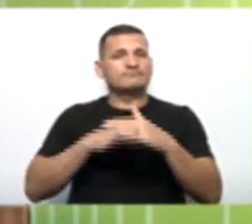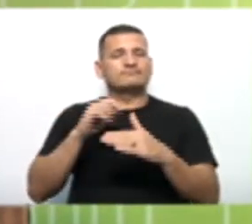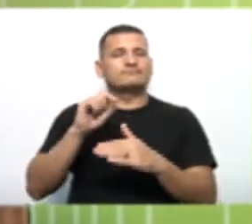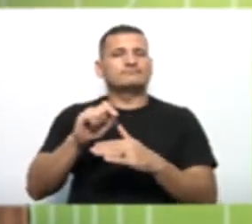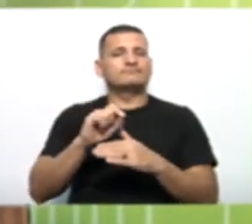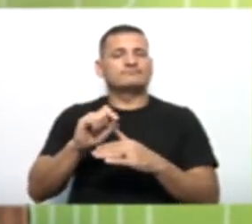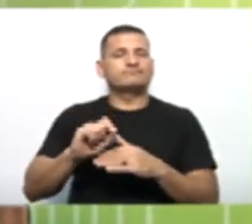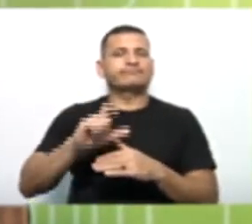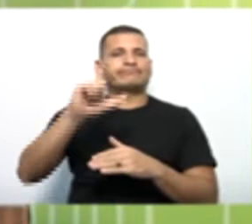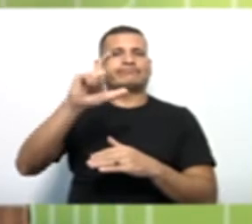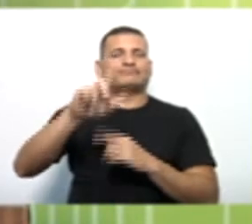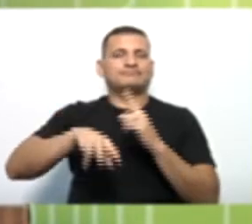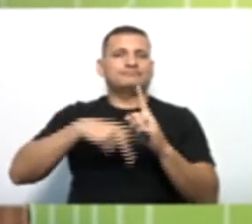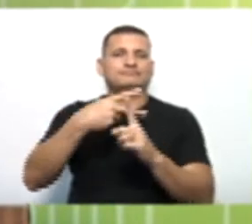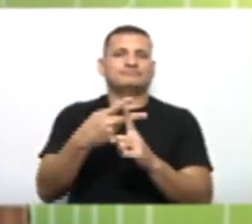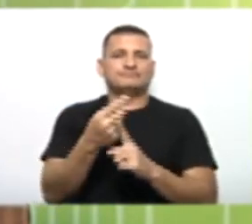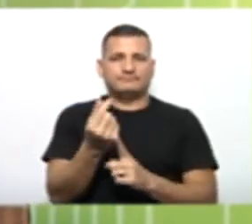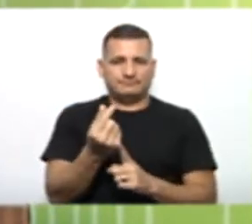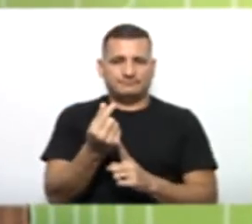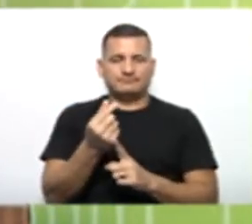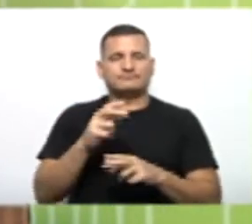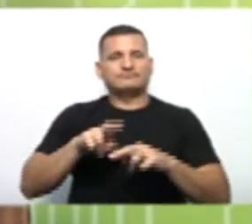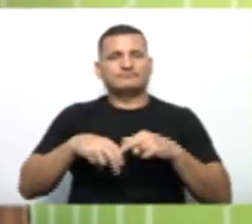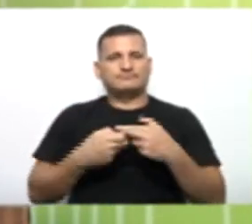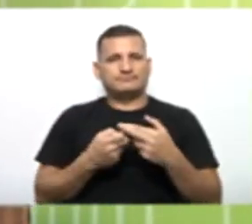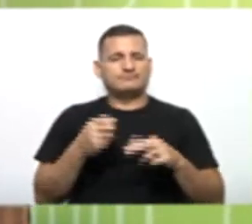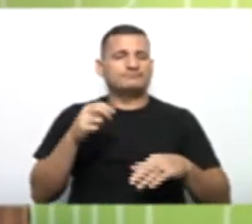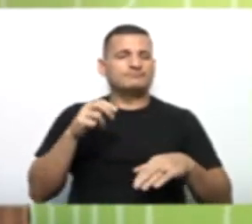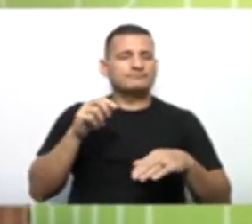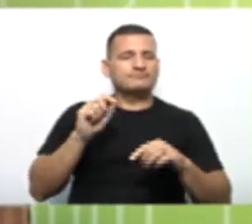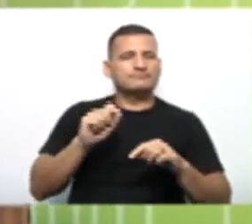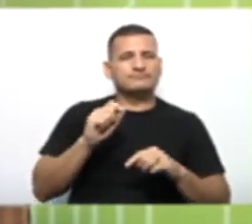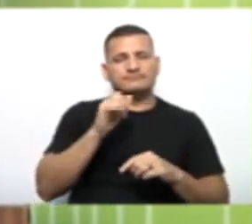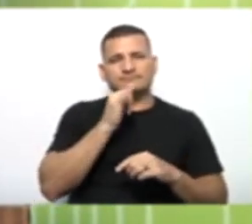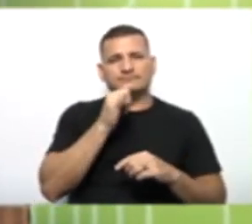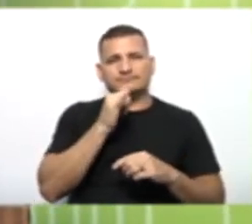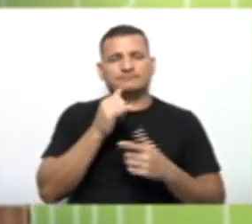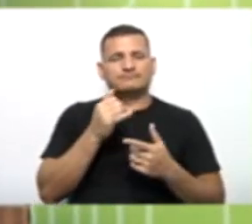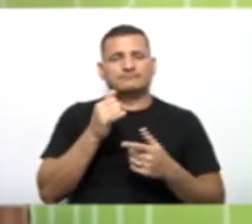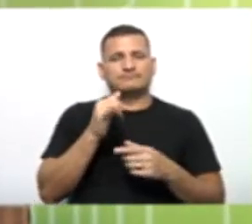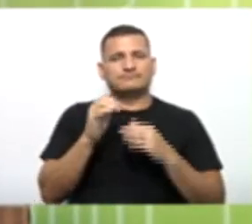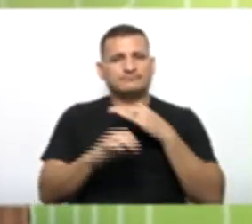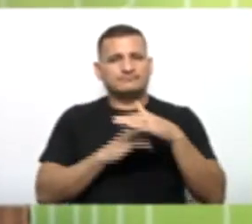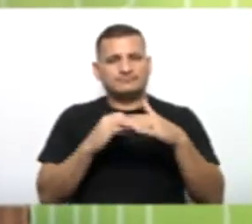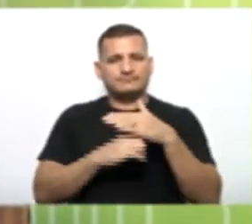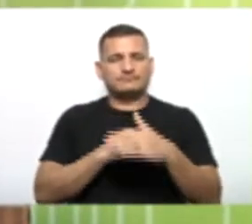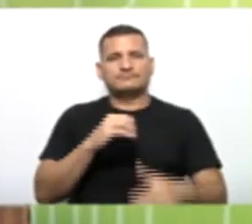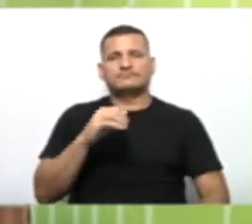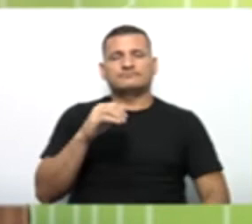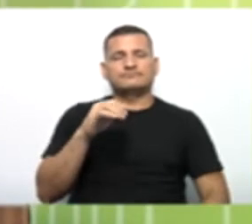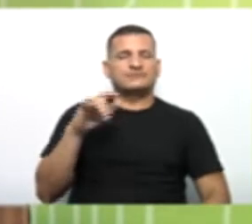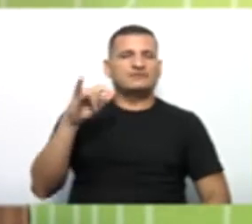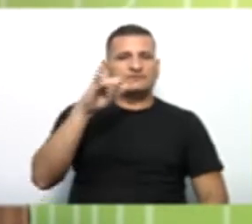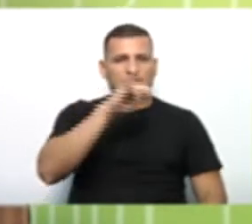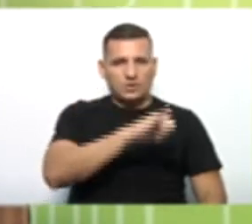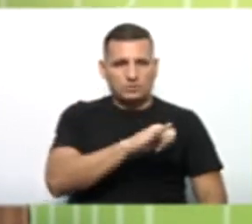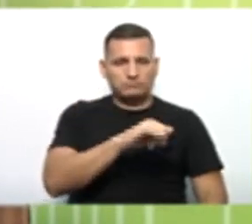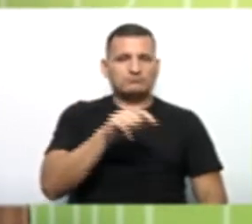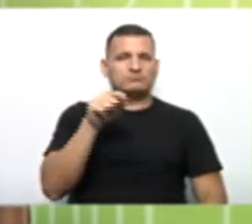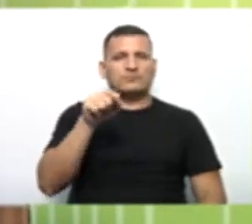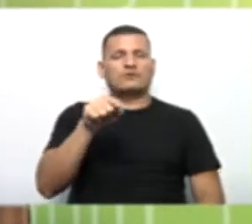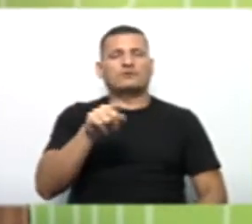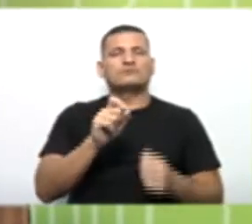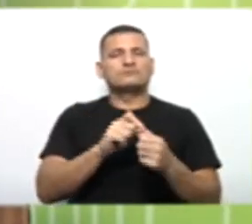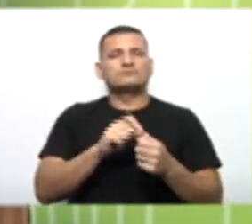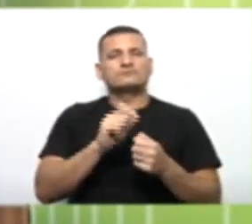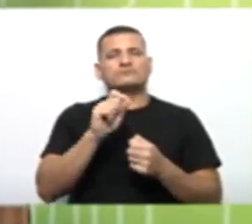aumentar a sua margem de lucro por isso que por exemplo muitas empresas como a boeing norte-americana ela disseminou o seu